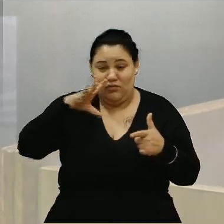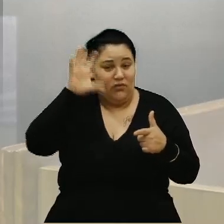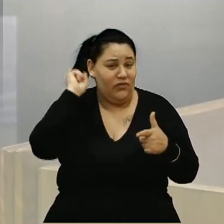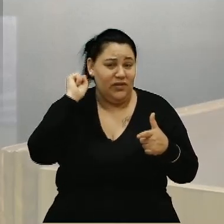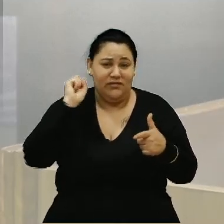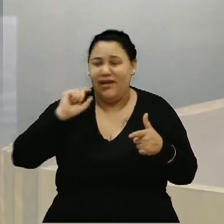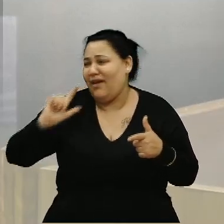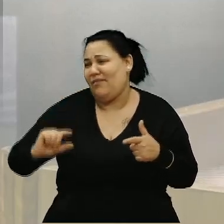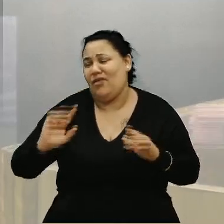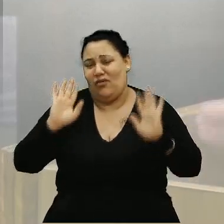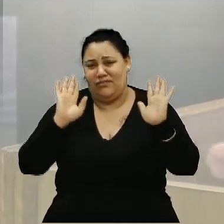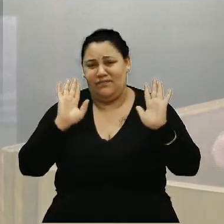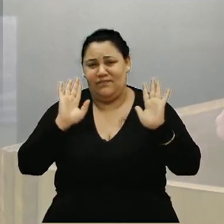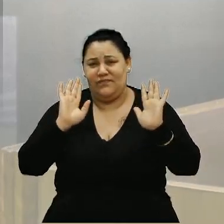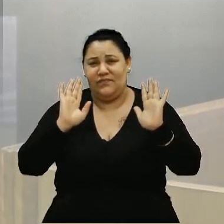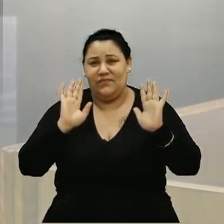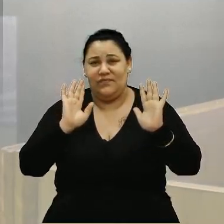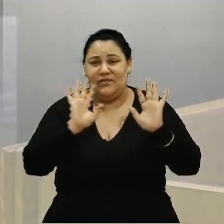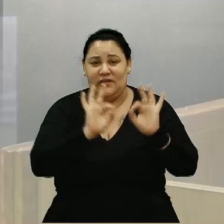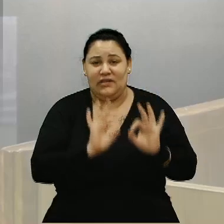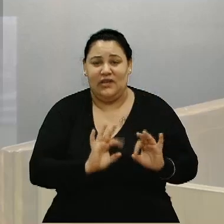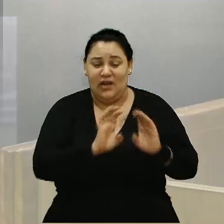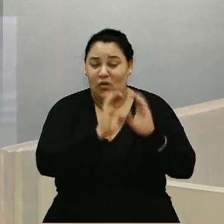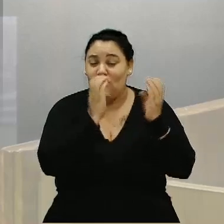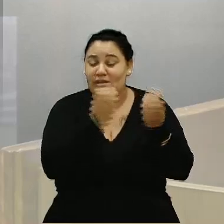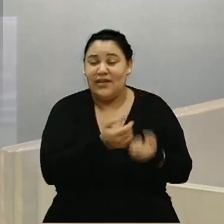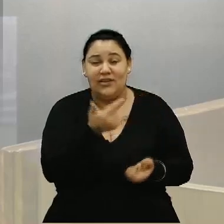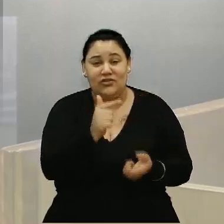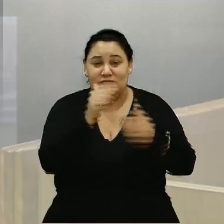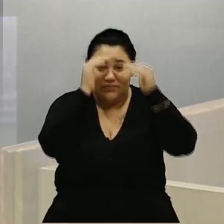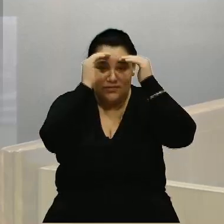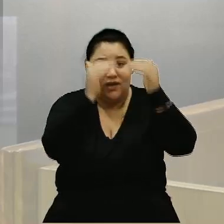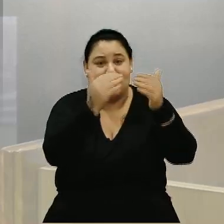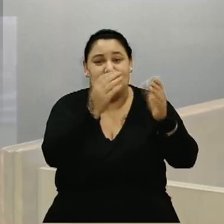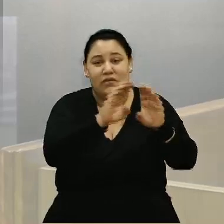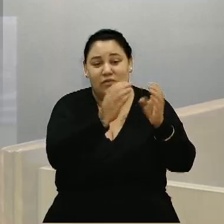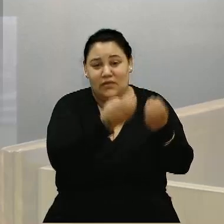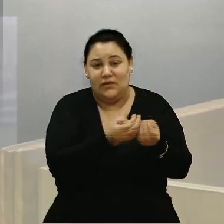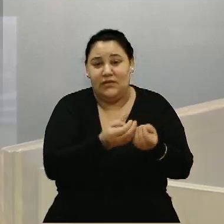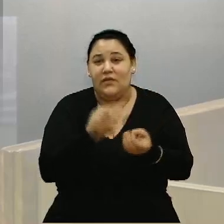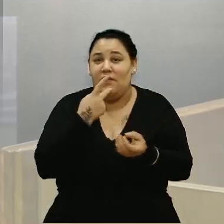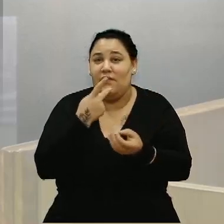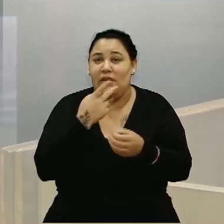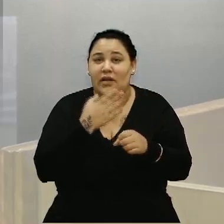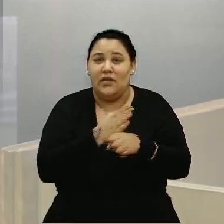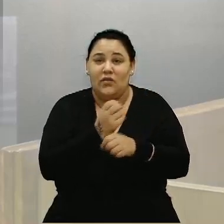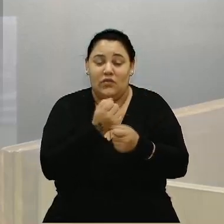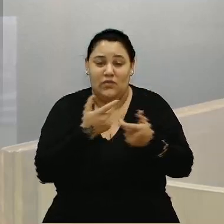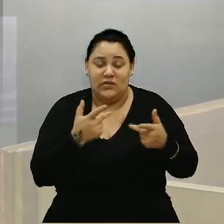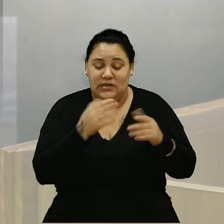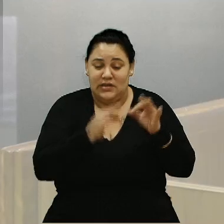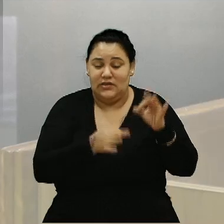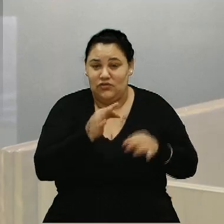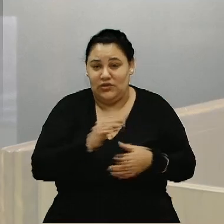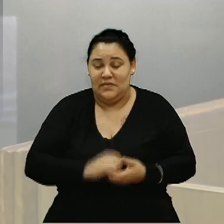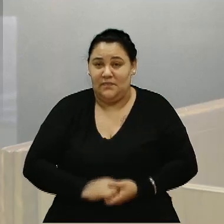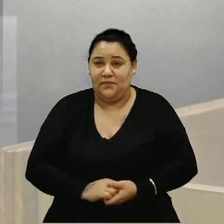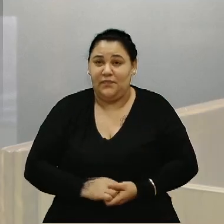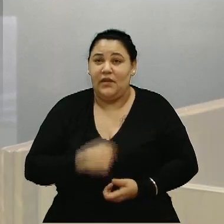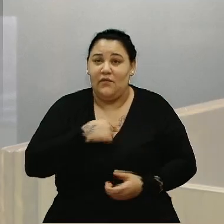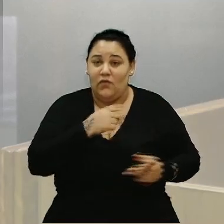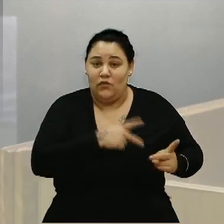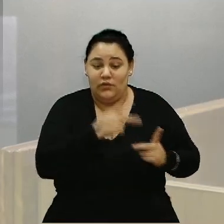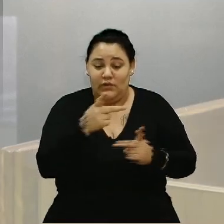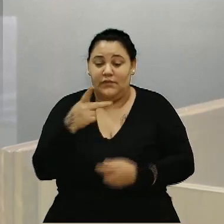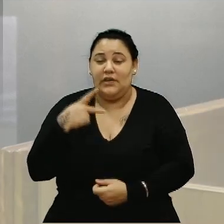menos. A questão é o povo ser desrespeitado. Então nós vamos para a legalidade. Eu vou convidar vereadores,